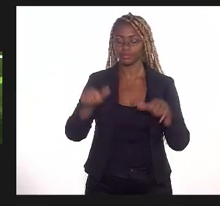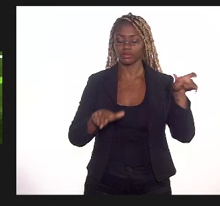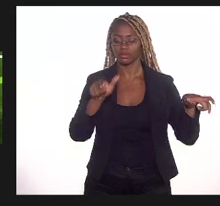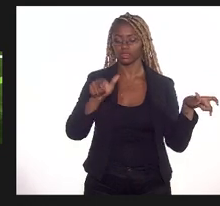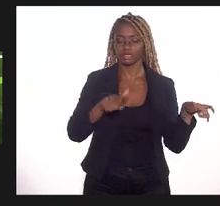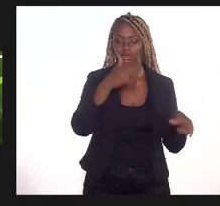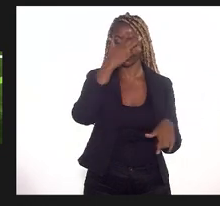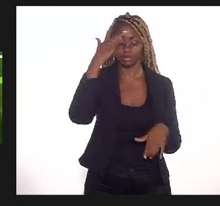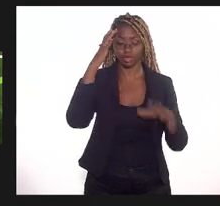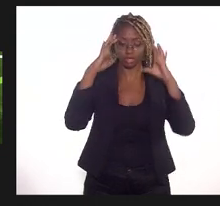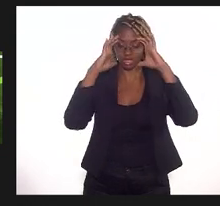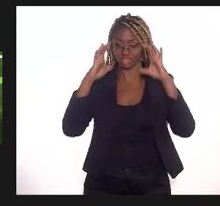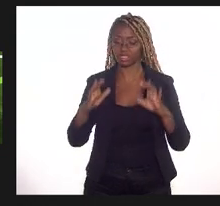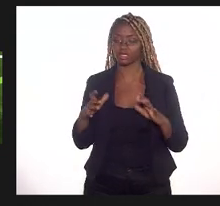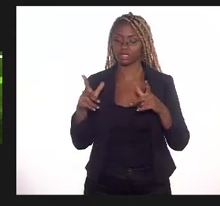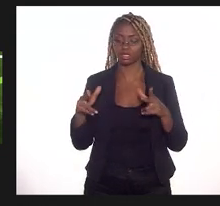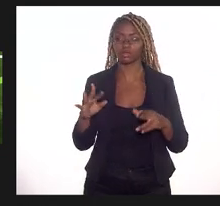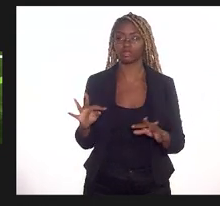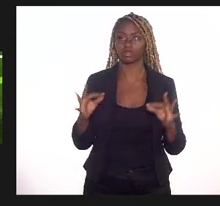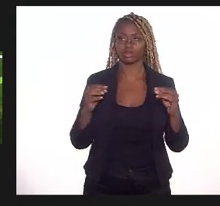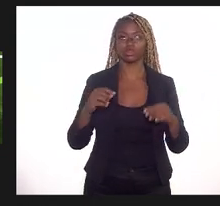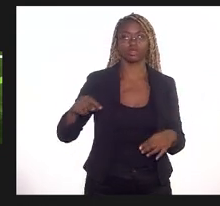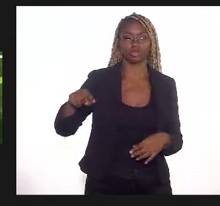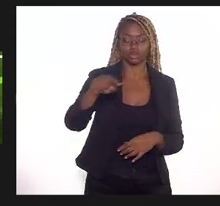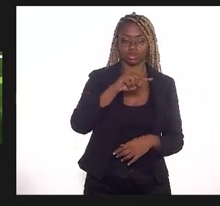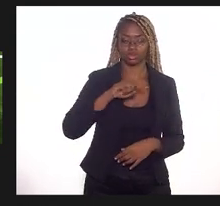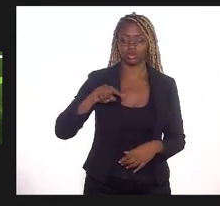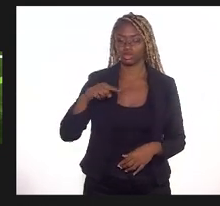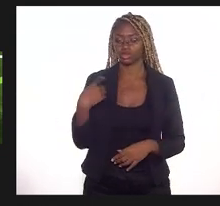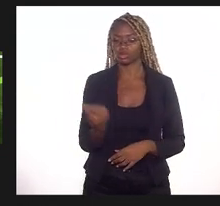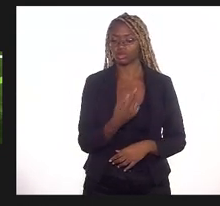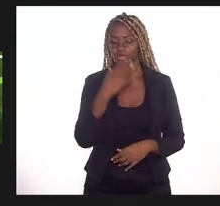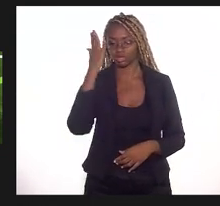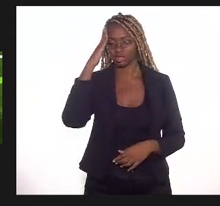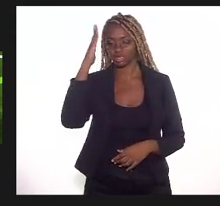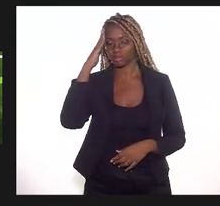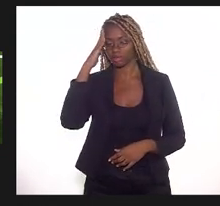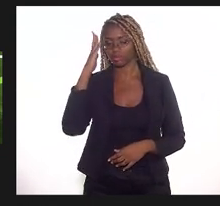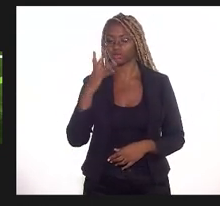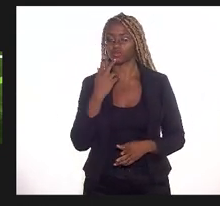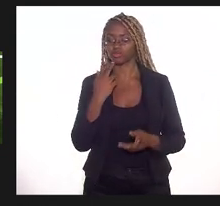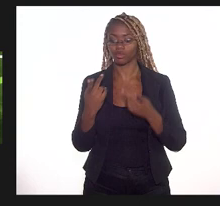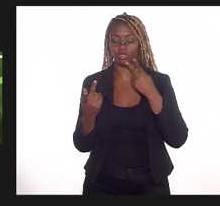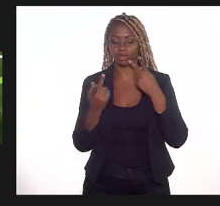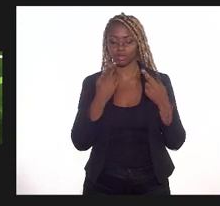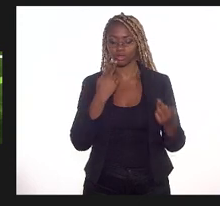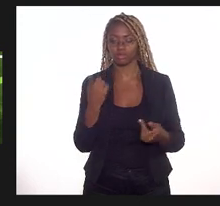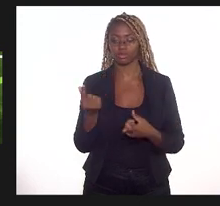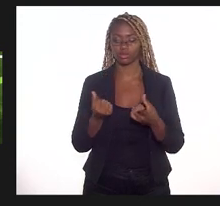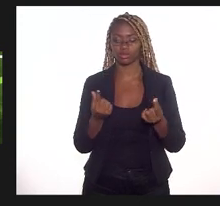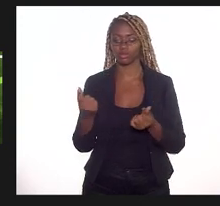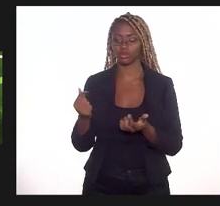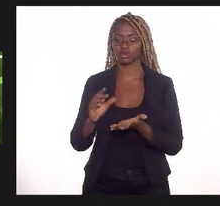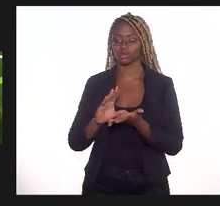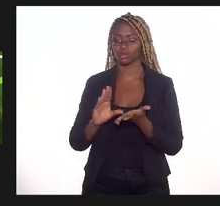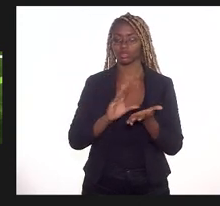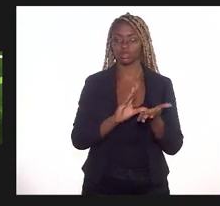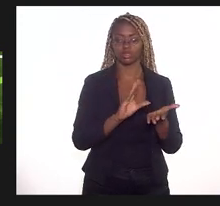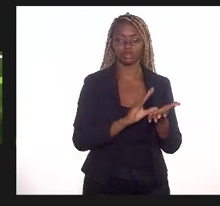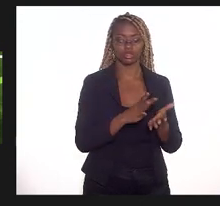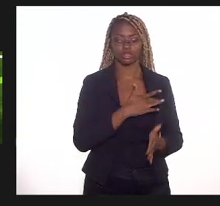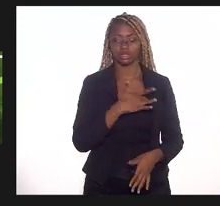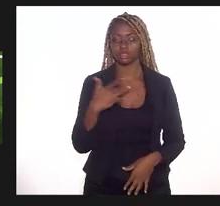elas são cidadãs como todas as demais, né? Nós sabemos que lidamos com recursos da